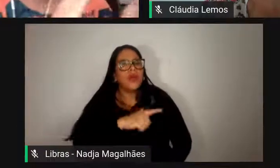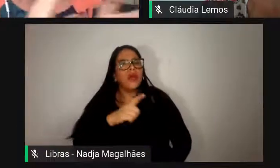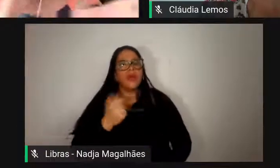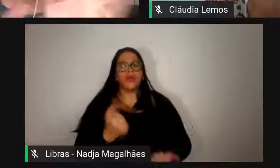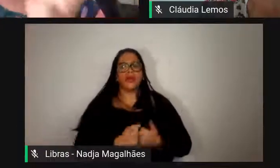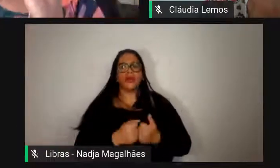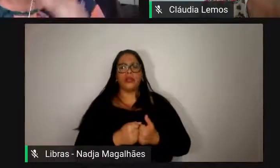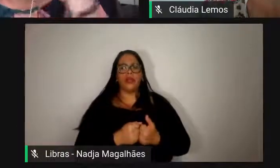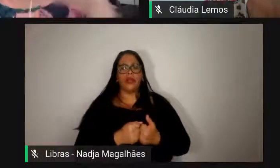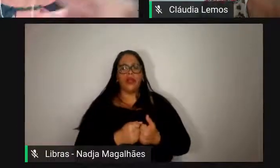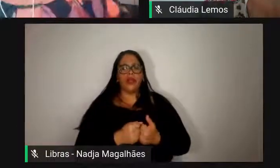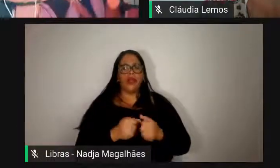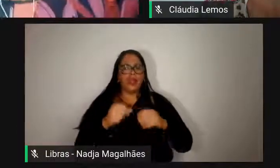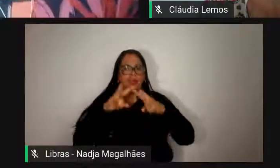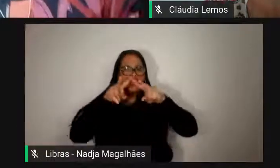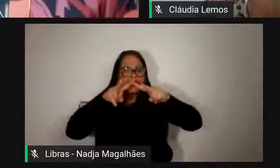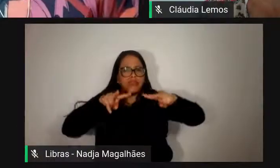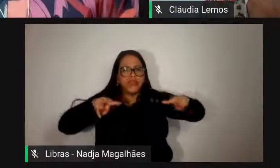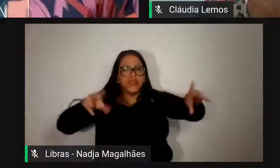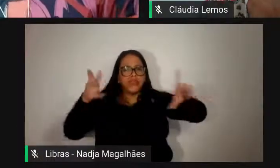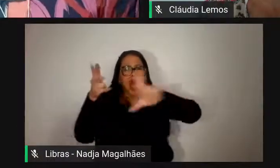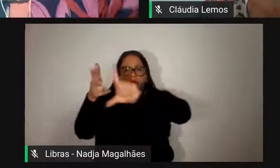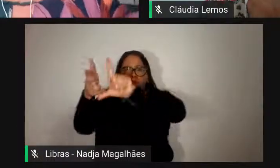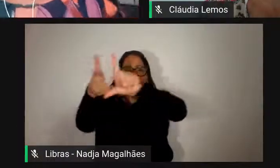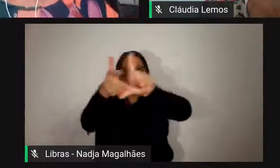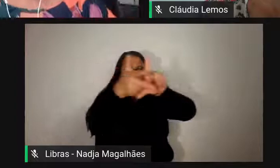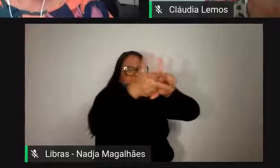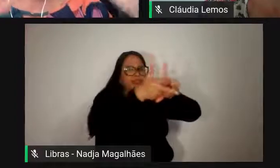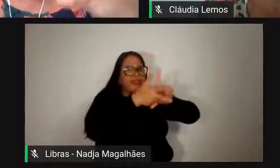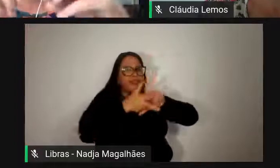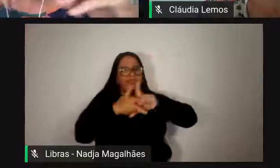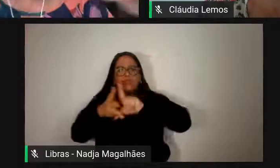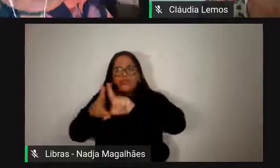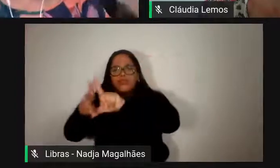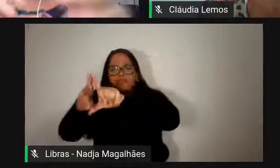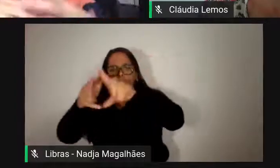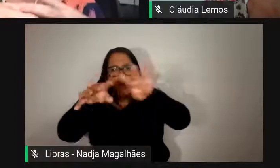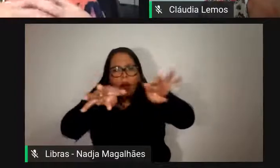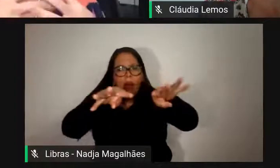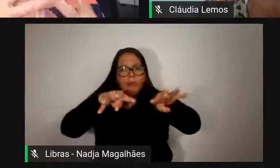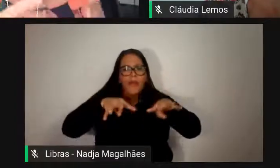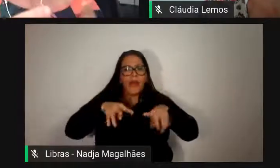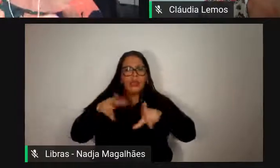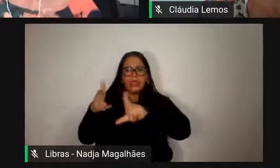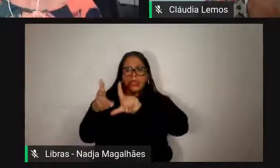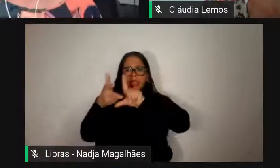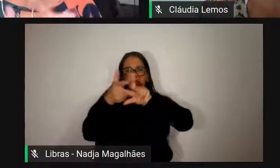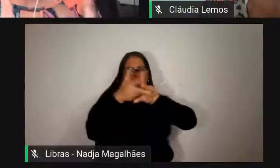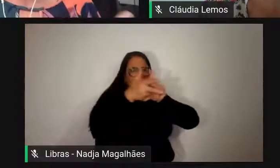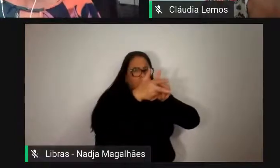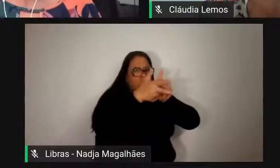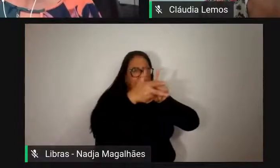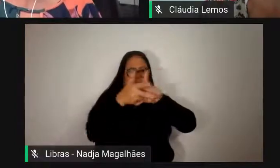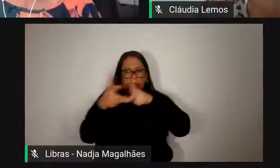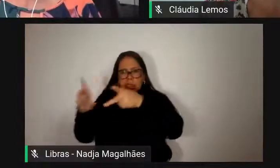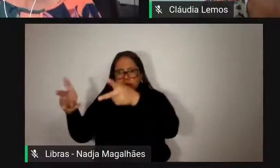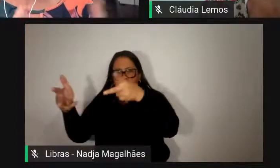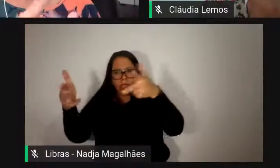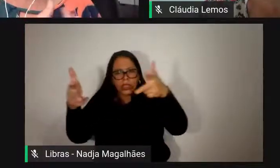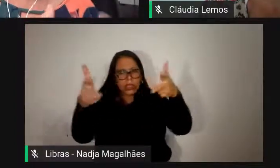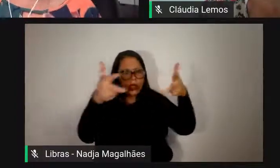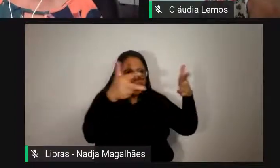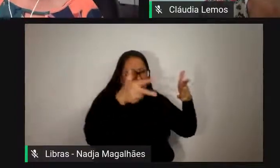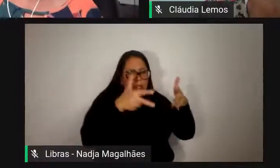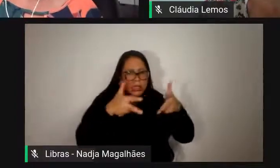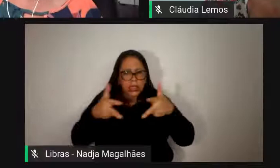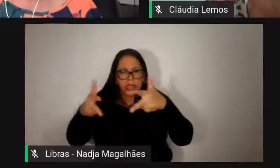travelings, sabe, panorâmicas, mostram o plenário inteiro sozinho, daqui a pouco eles voltam, fazem movimentações. As imagens, elas são muito mais livres do